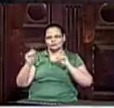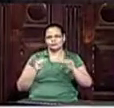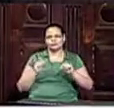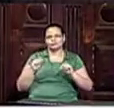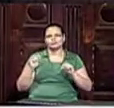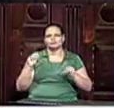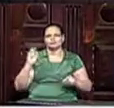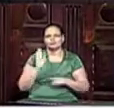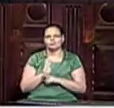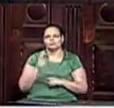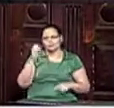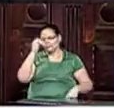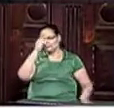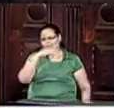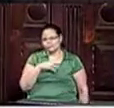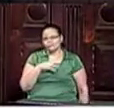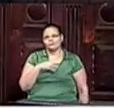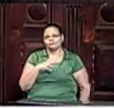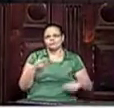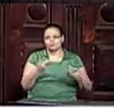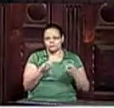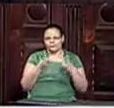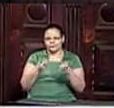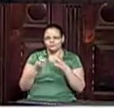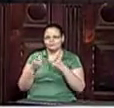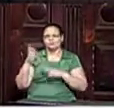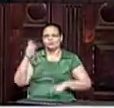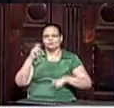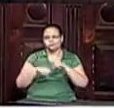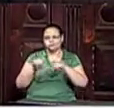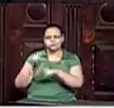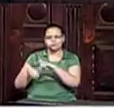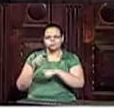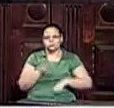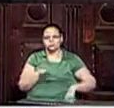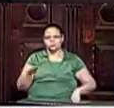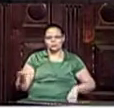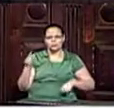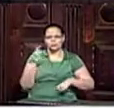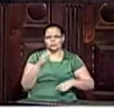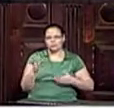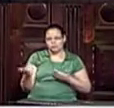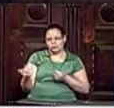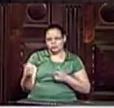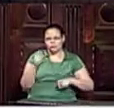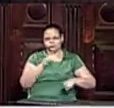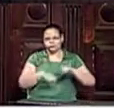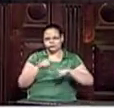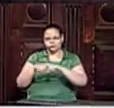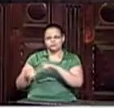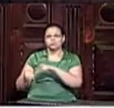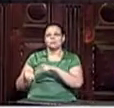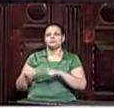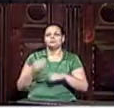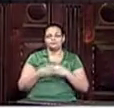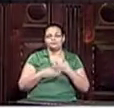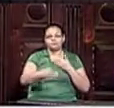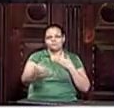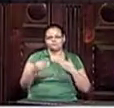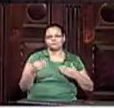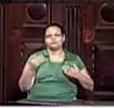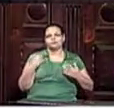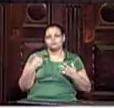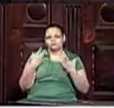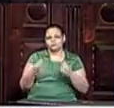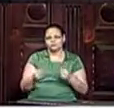Combate ao Abuso e à Exploração Sexual de Crianças e Adolescentes. A partir da aprovação da